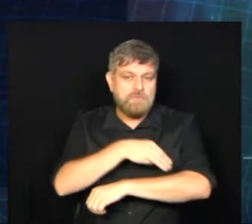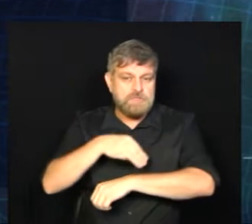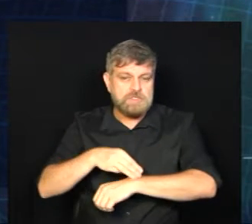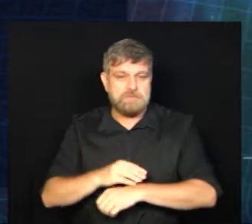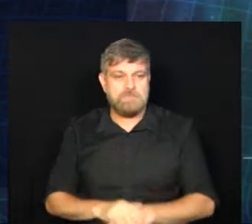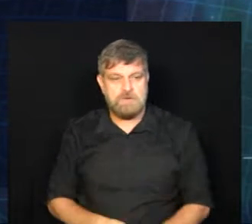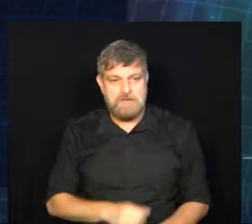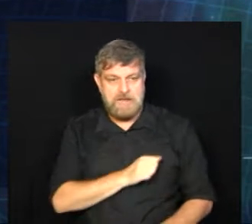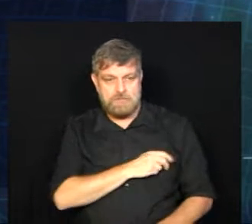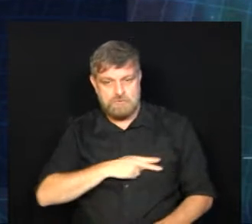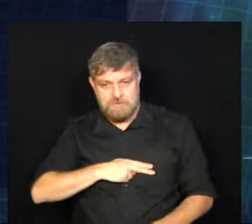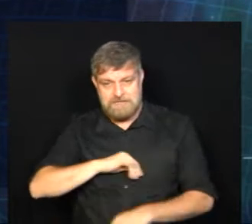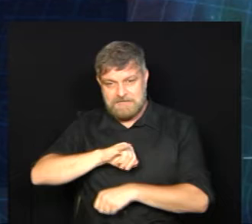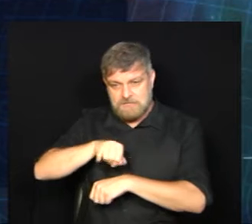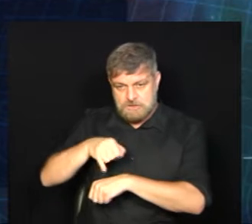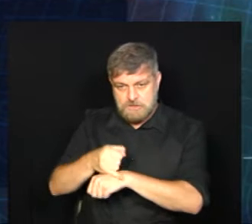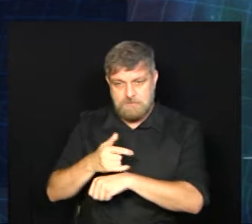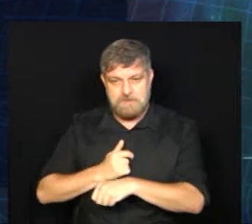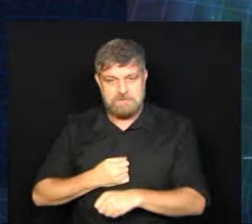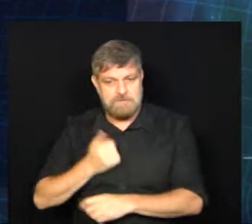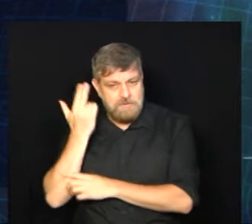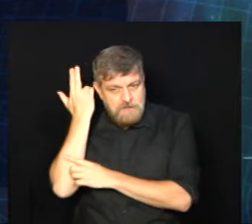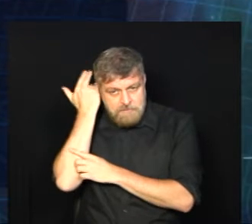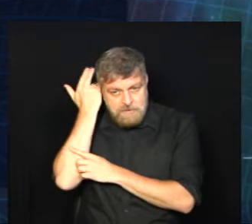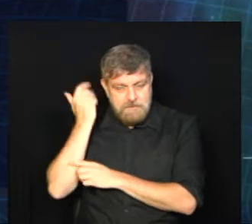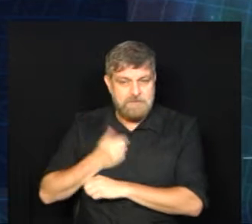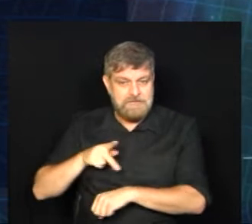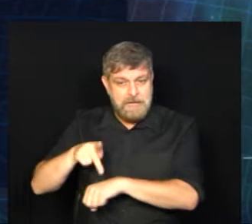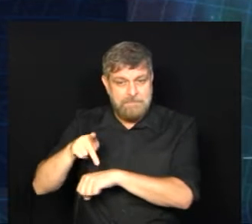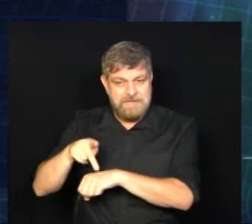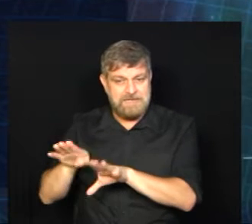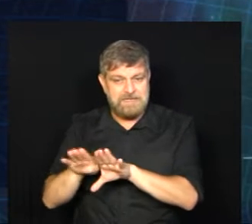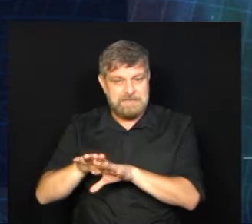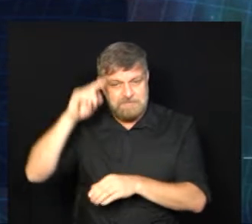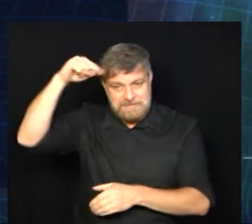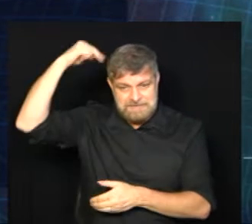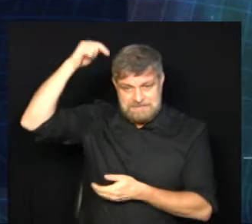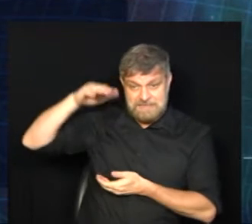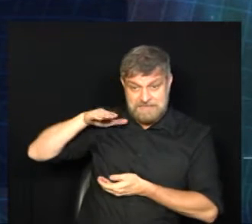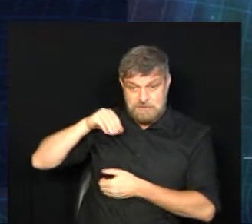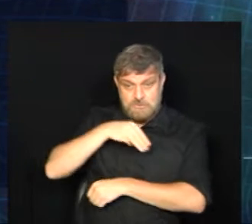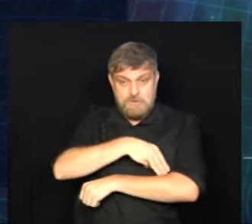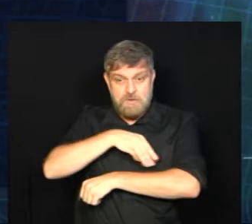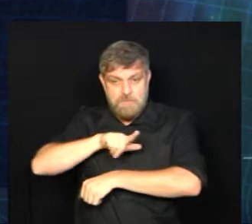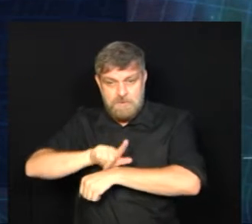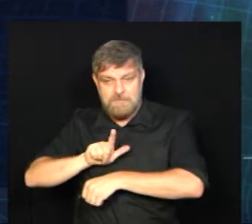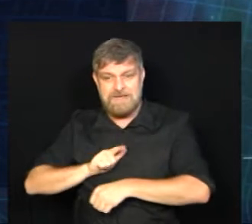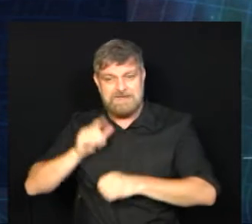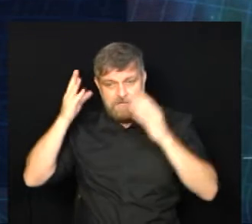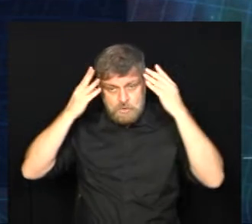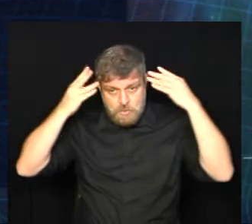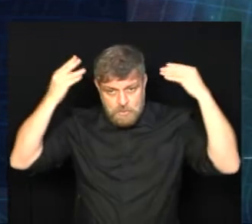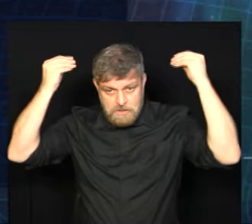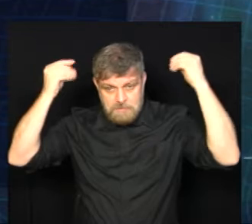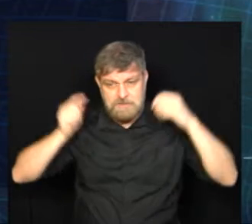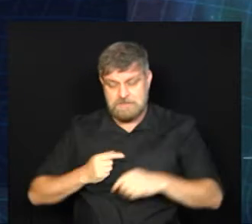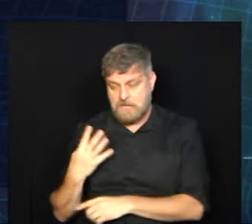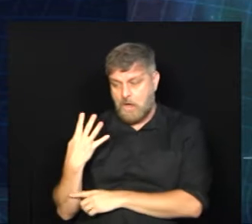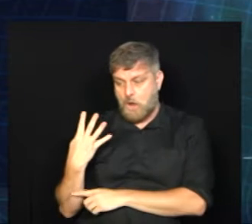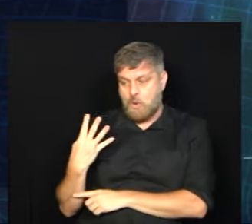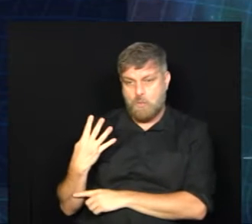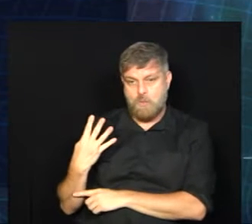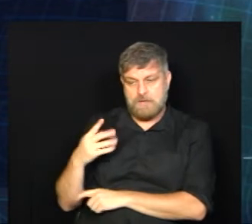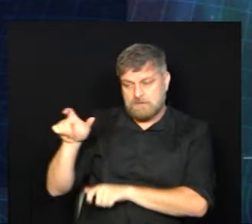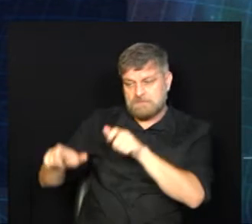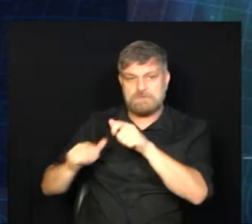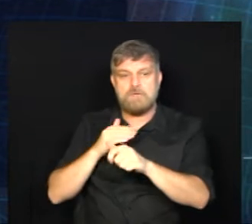Arthur Nogueira, Jaguariúna, Engenheiro Coelho, Pedreira, Santo Antônio de Posse, Morungaba e Olambra, com 4